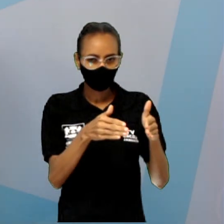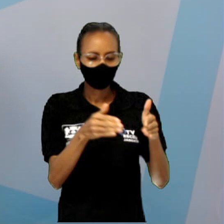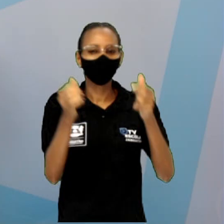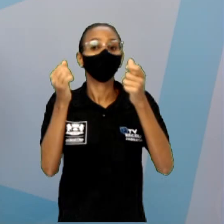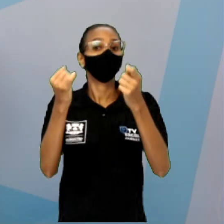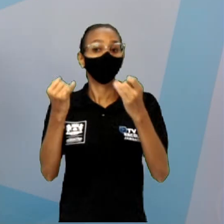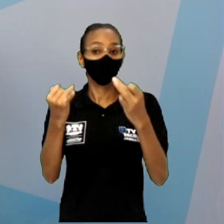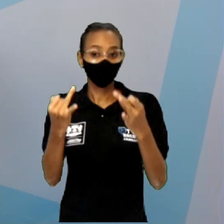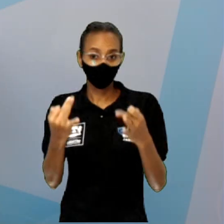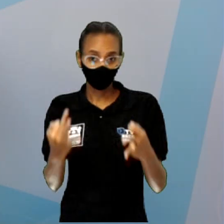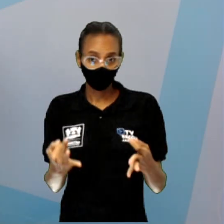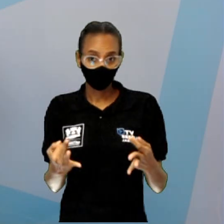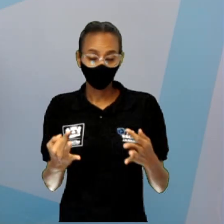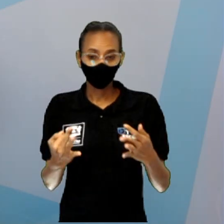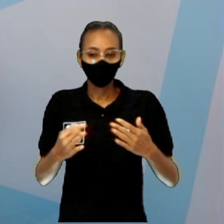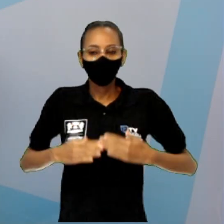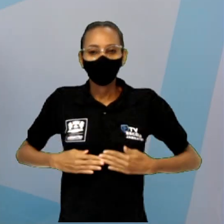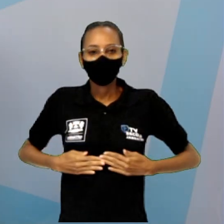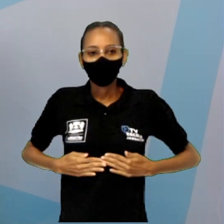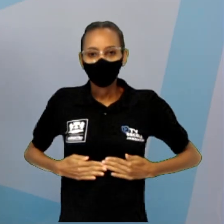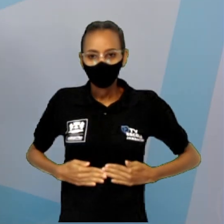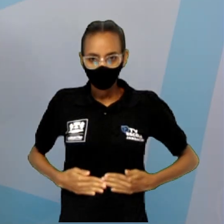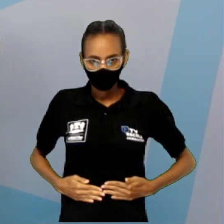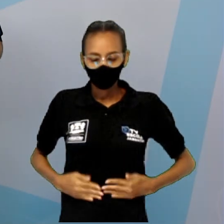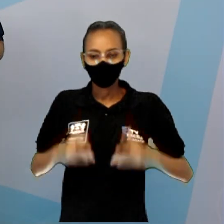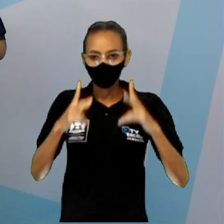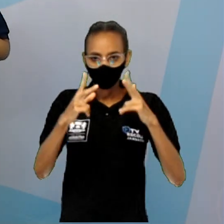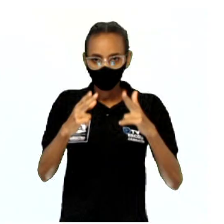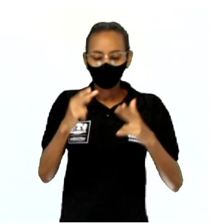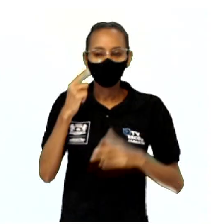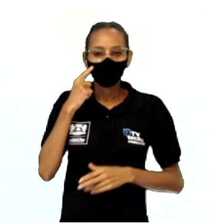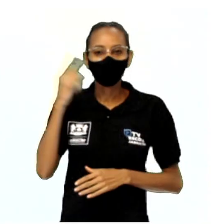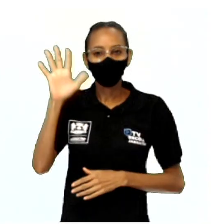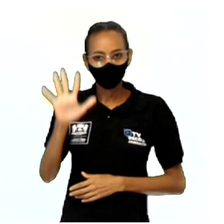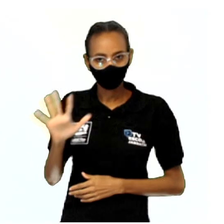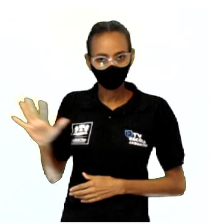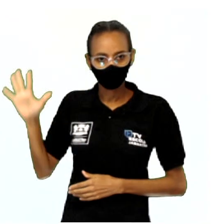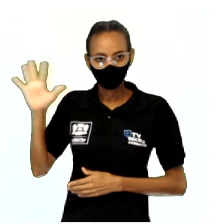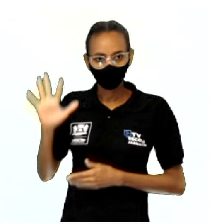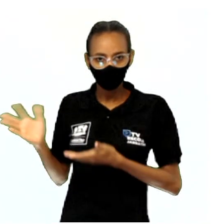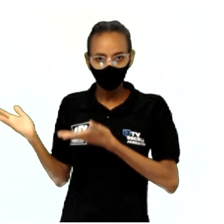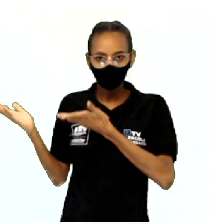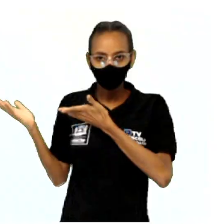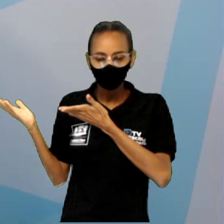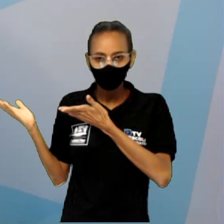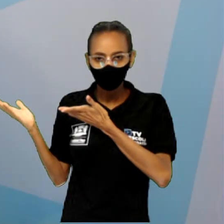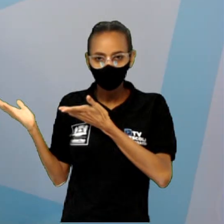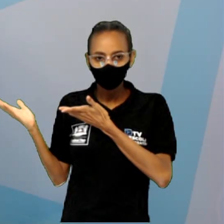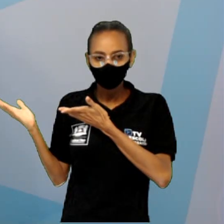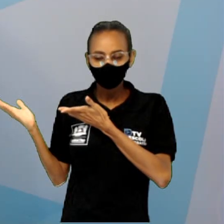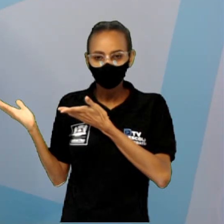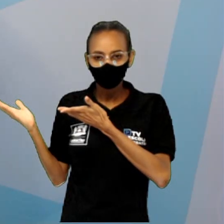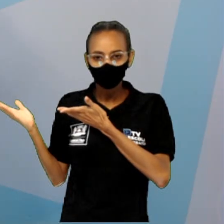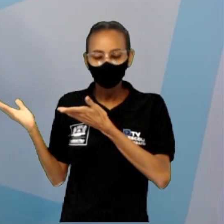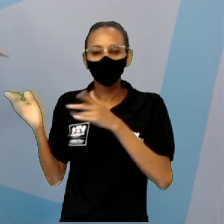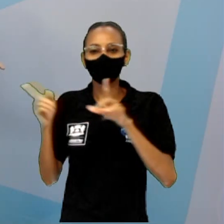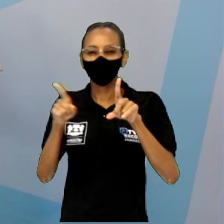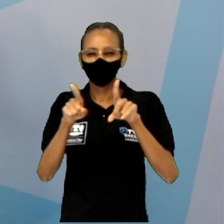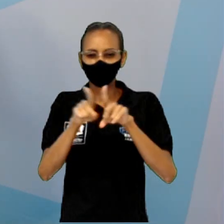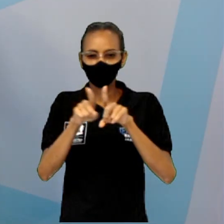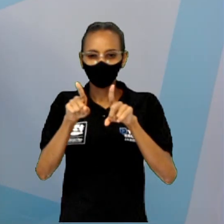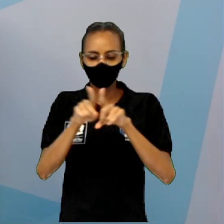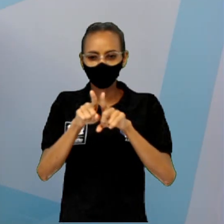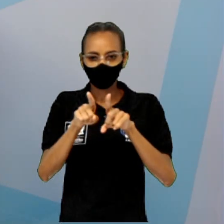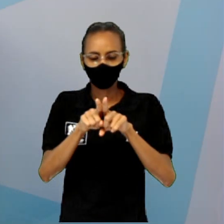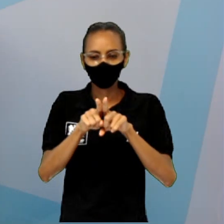de abdominal, como aqui estamos na imagem vendo. Nós podemos também falar de flexão de braço, que